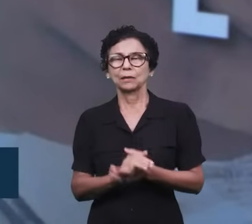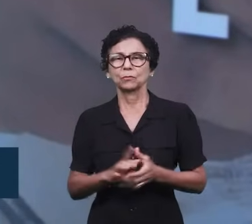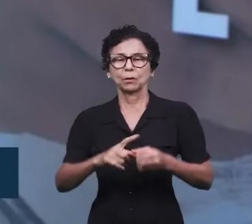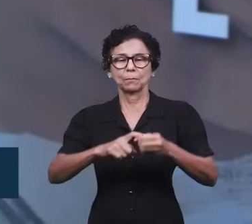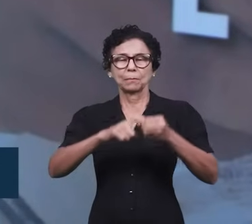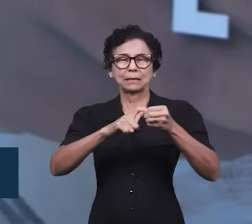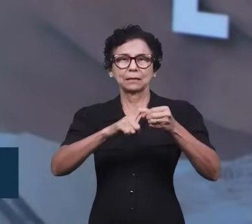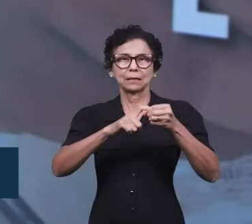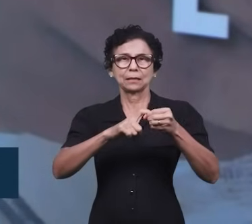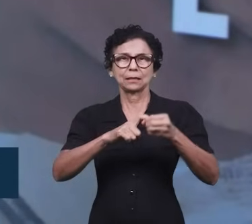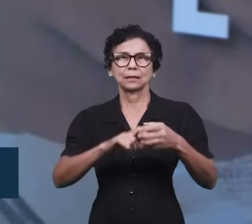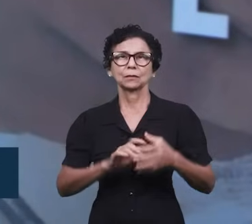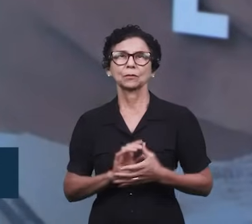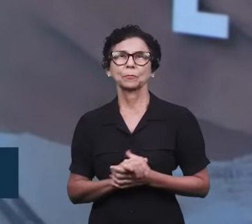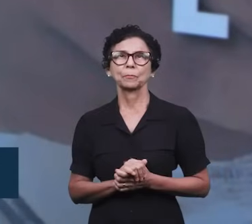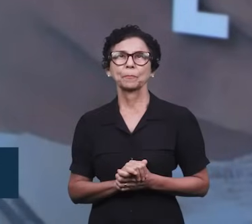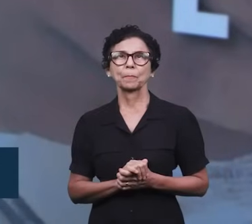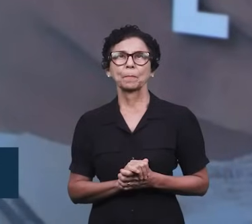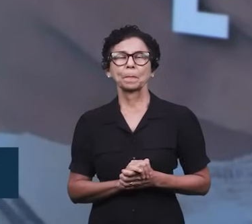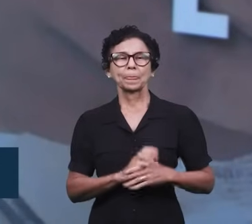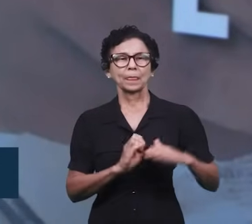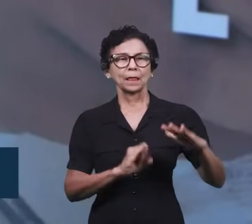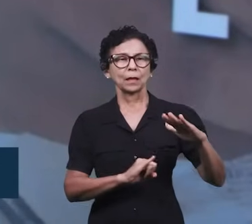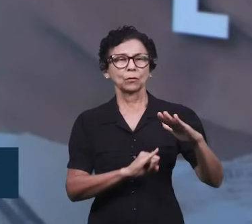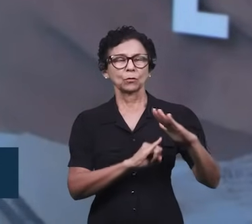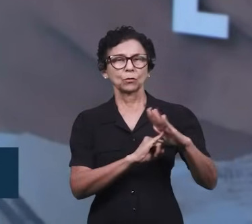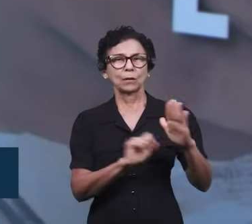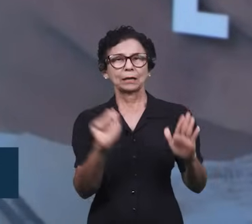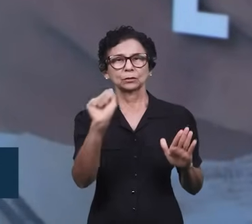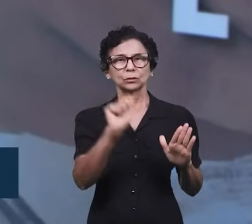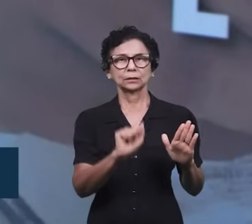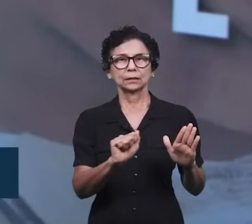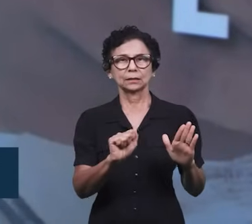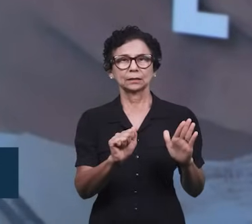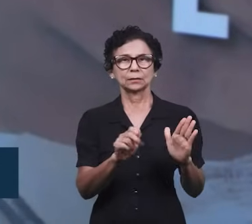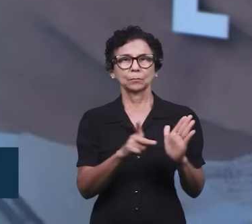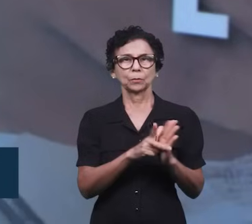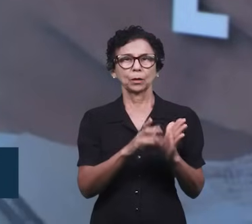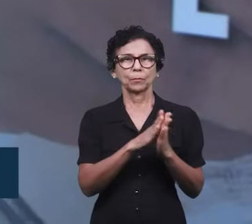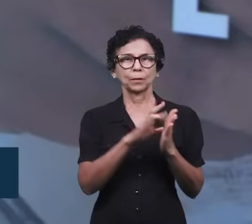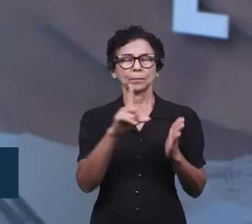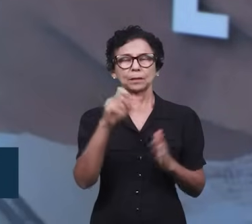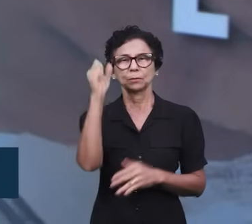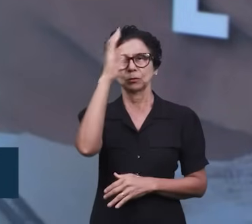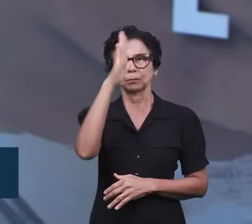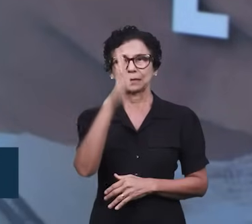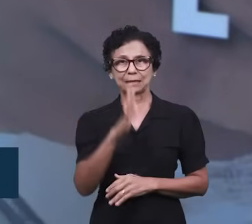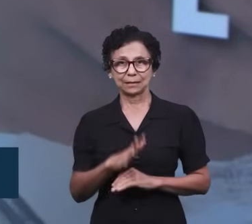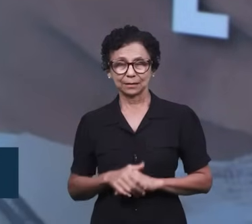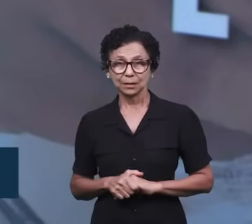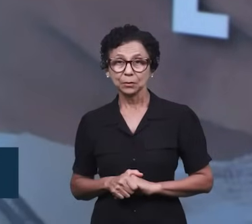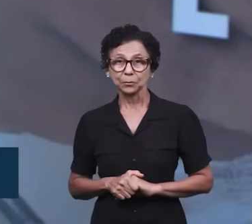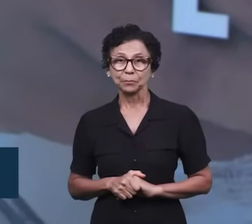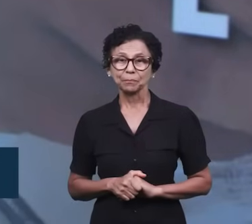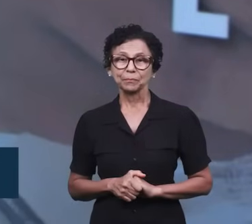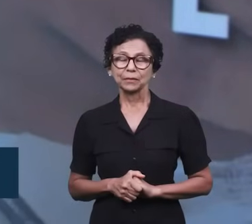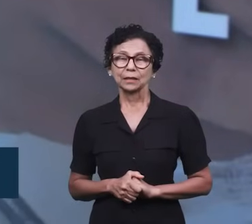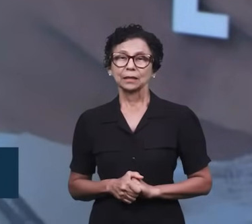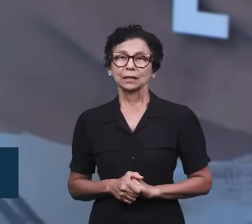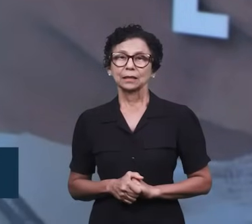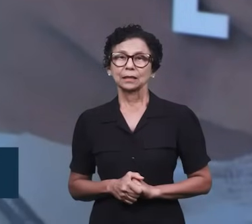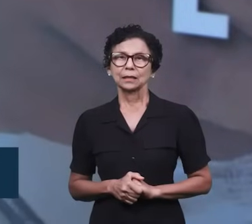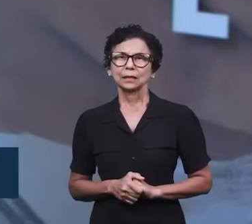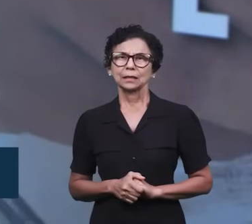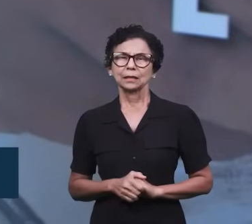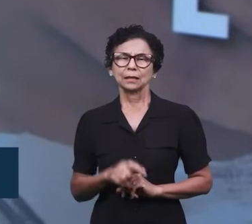Bíblica do Brasil, que nós fizemos aquela primeira edição, e nós usamos uma embarcação dessa instituição que ela é